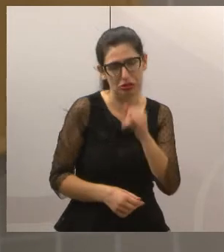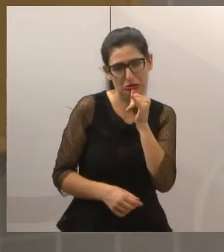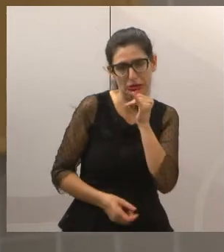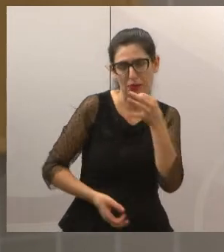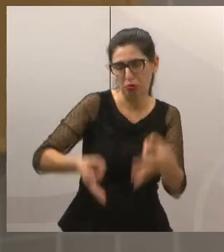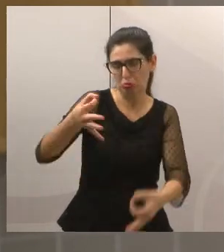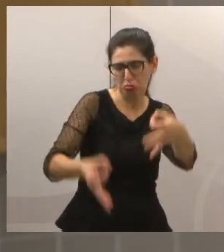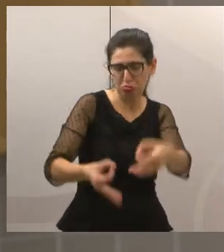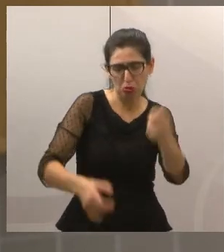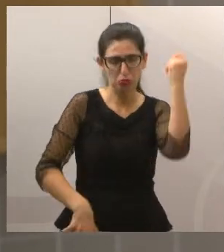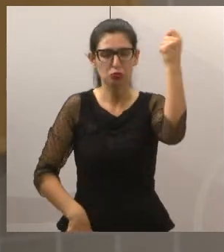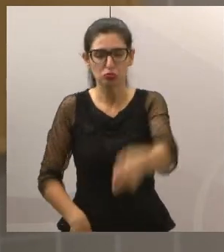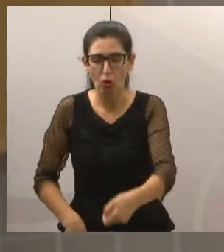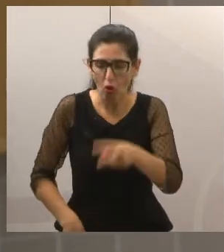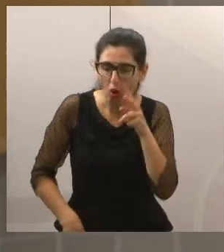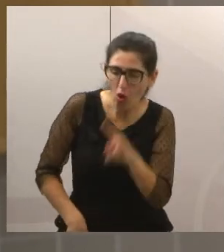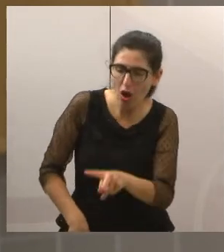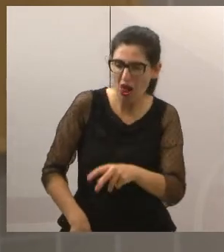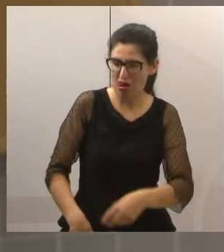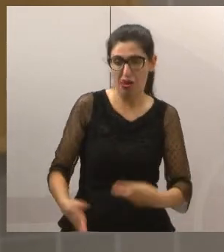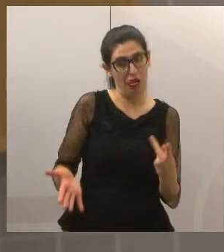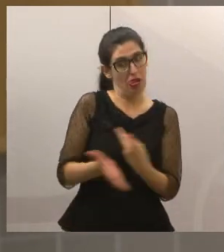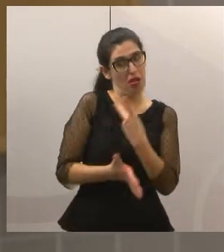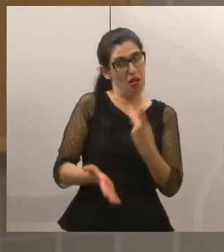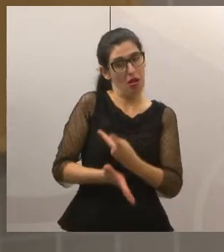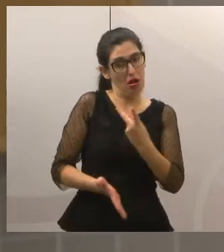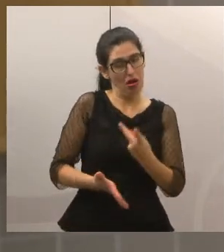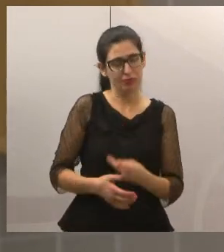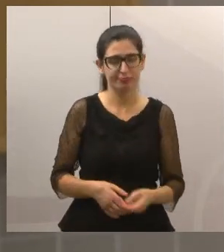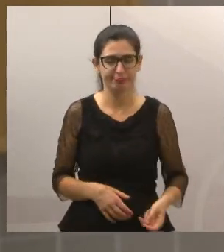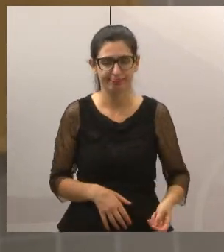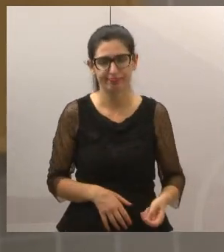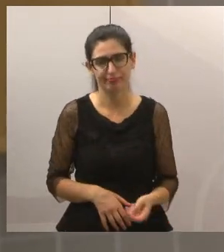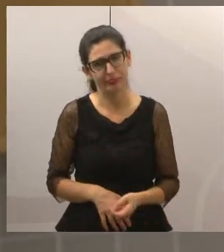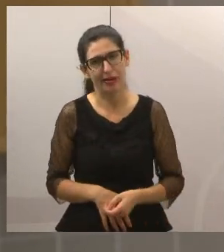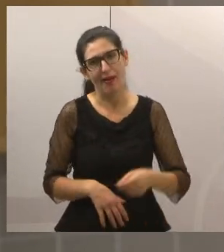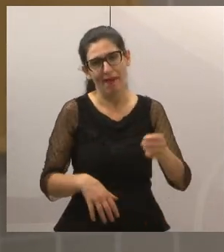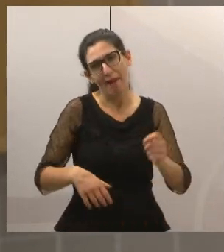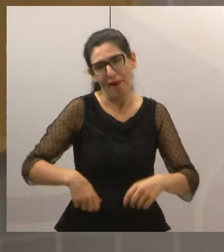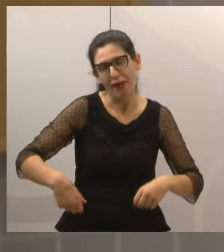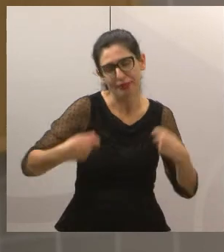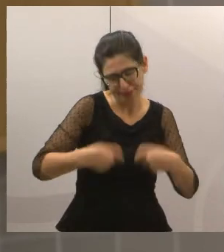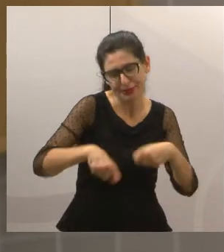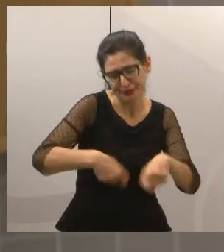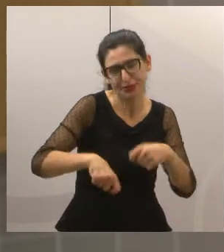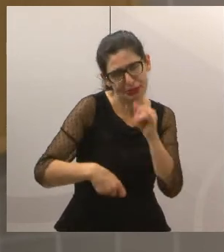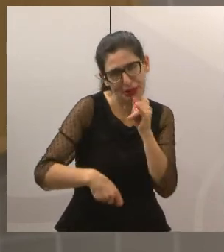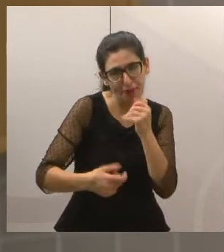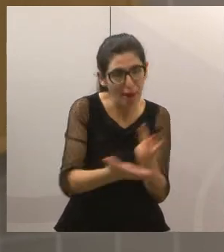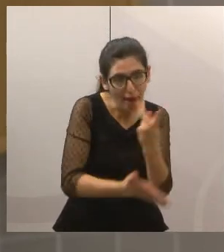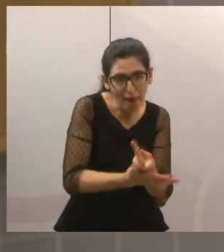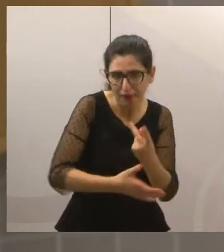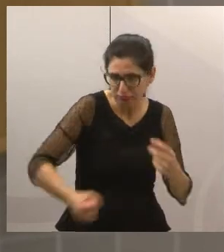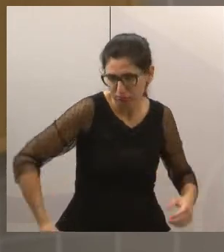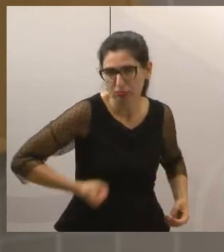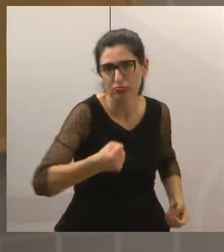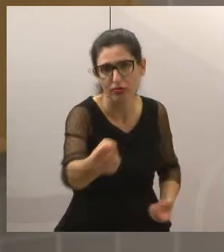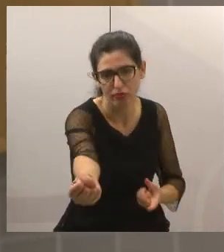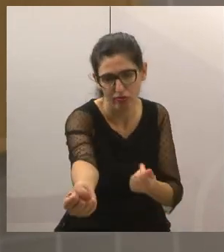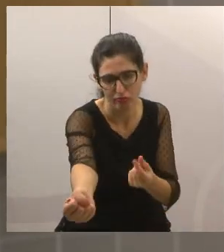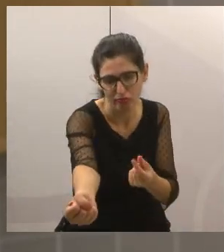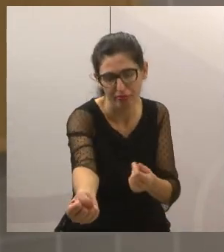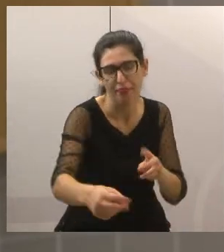alguma irregularidade no processo, a entidade ter que vir a devolver o dinheiro. Então, por isso que existe uma comissão,